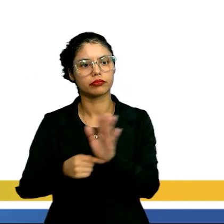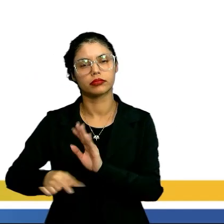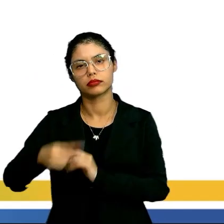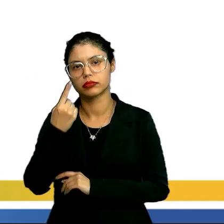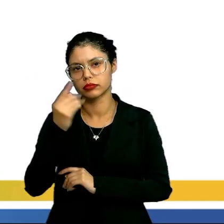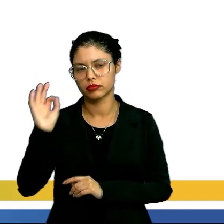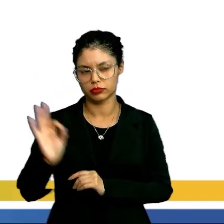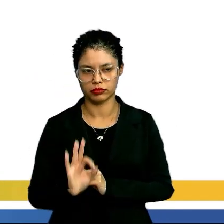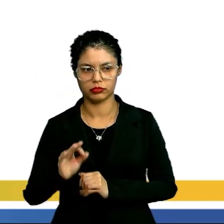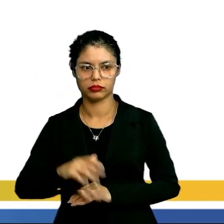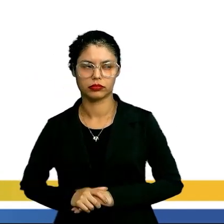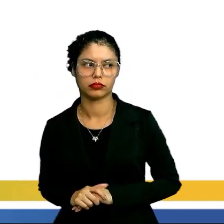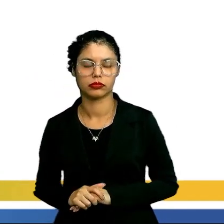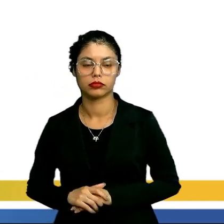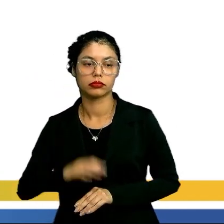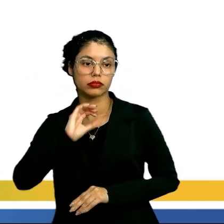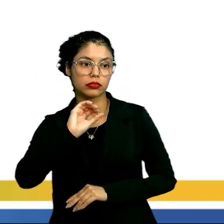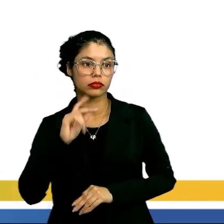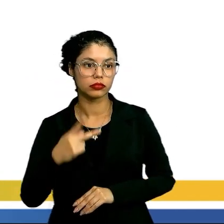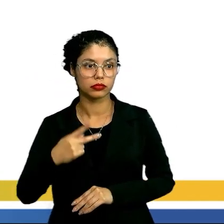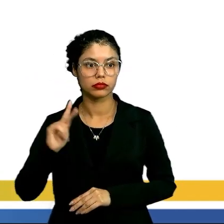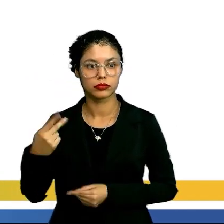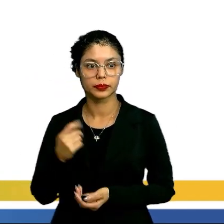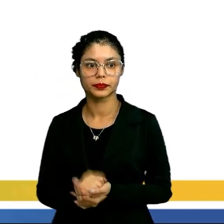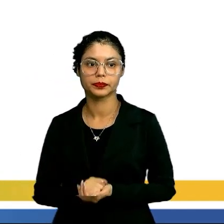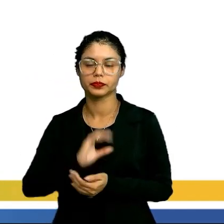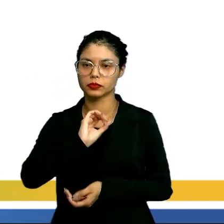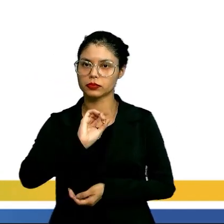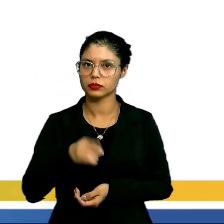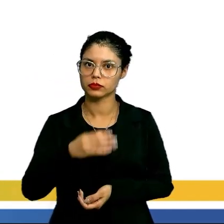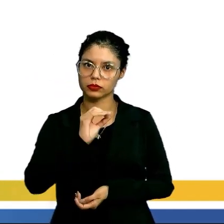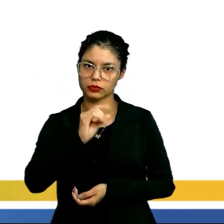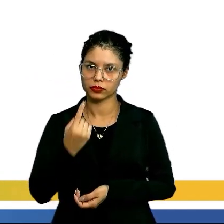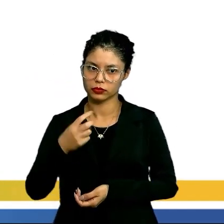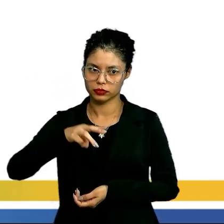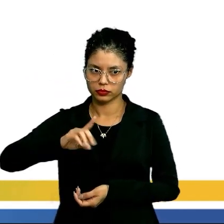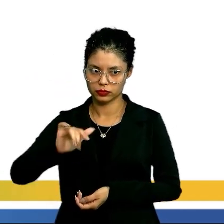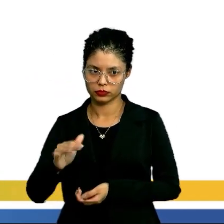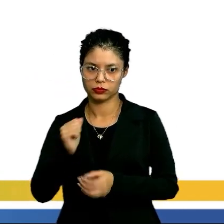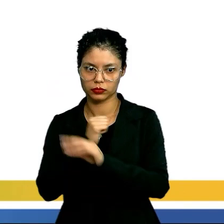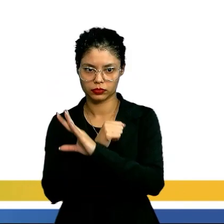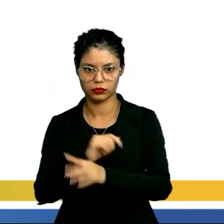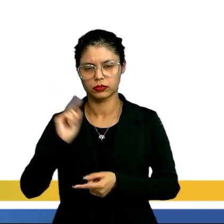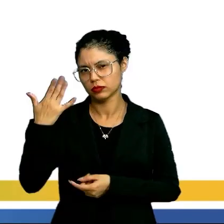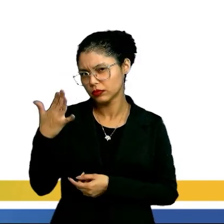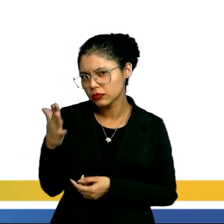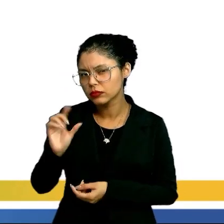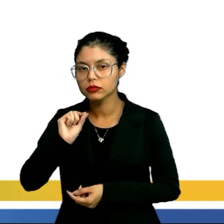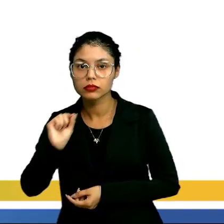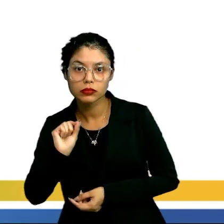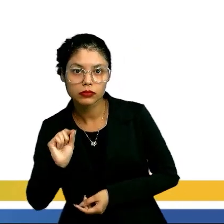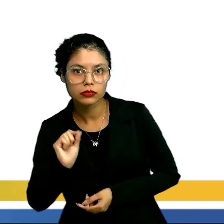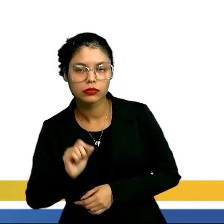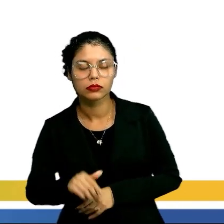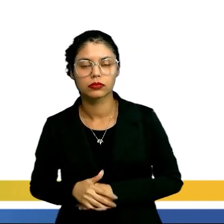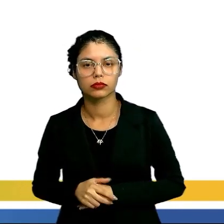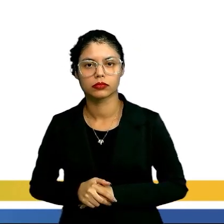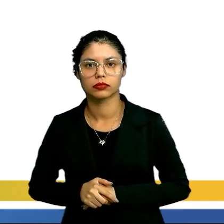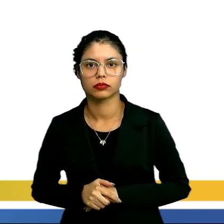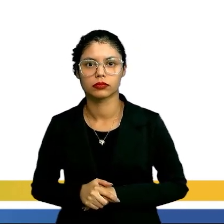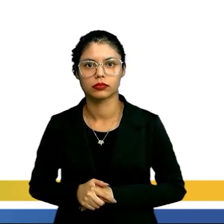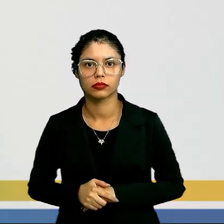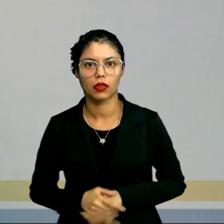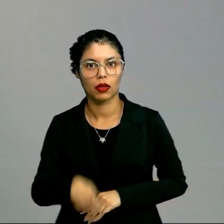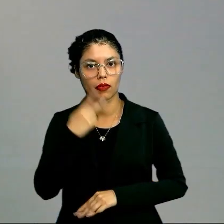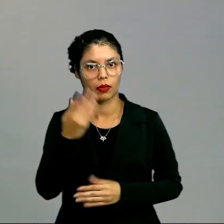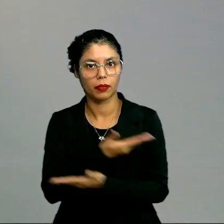ionização igual a 1%. O pH de uma solução 0,1 mol por litro desse ácido é aproximadamente igual a quanto? Então é o que eu